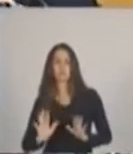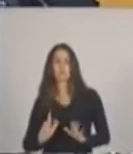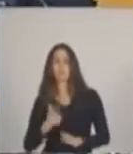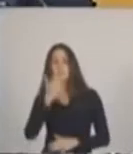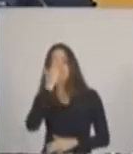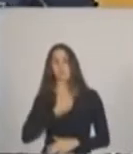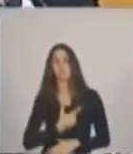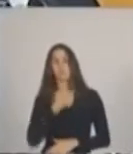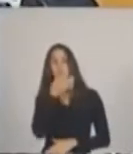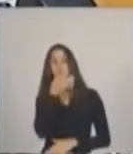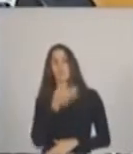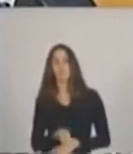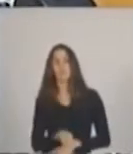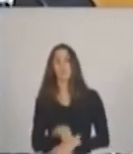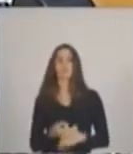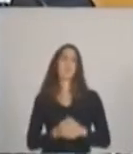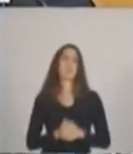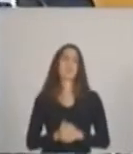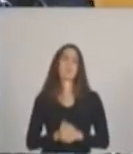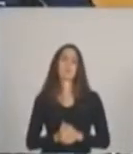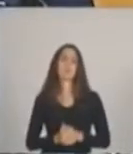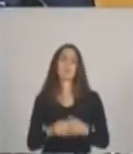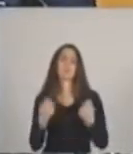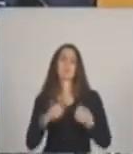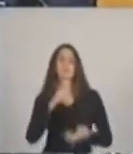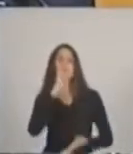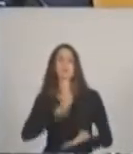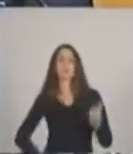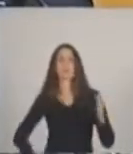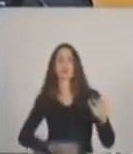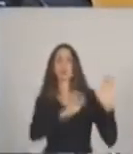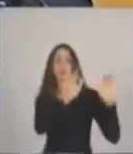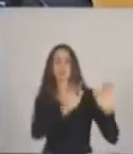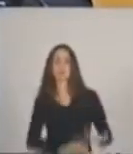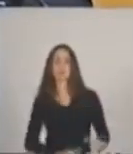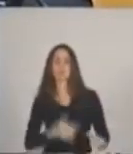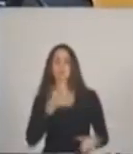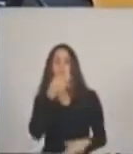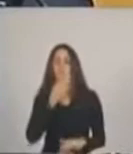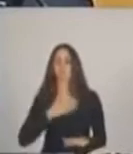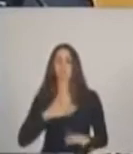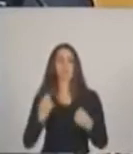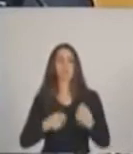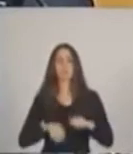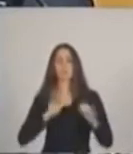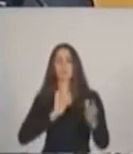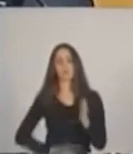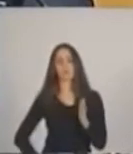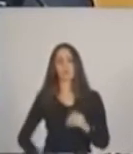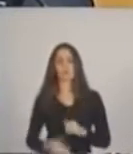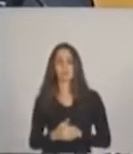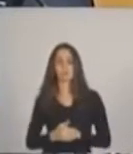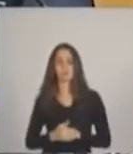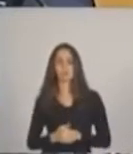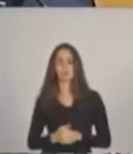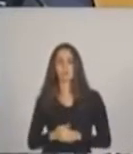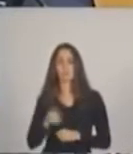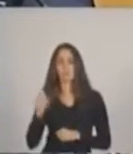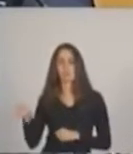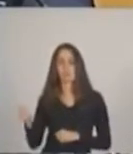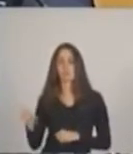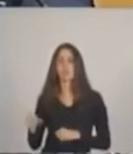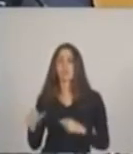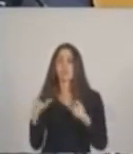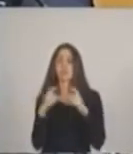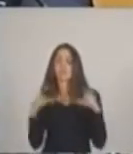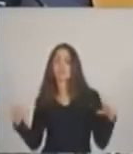visão, okay, neste momento, tirar das notas taquigráficas, assim. Eu acho que a celeuma que estava preocupando os colegas,